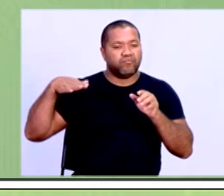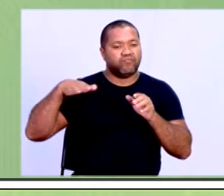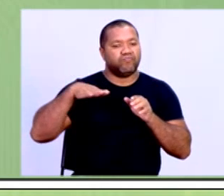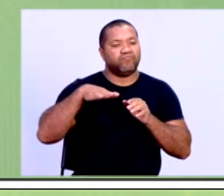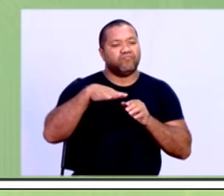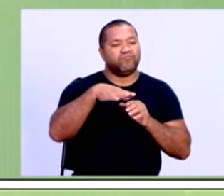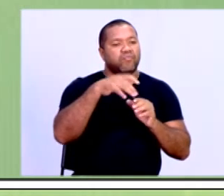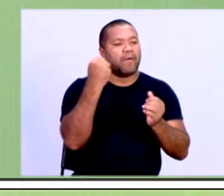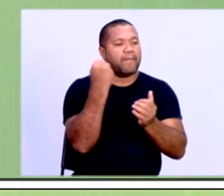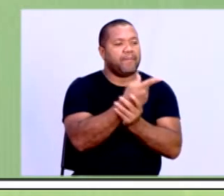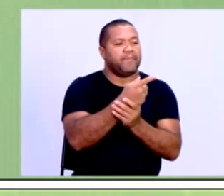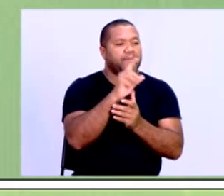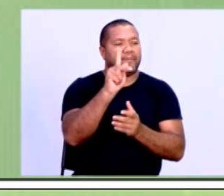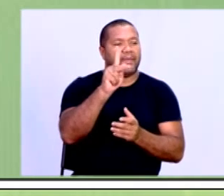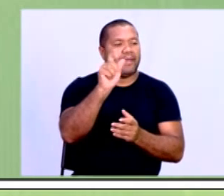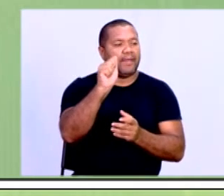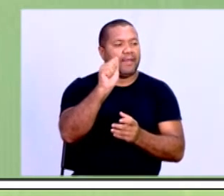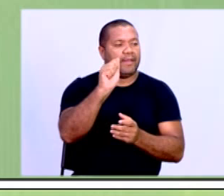pagamento de pedágio,